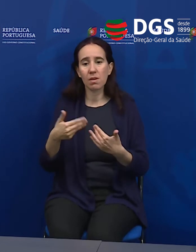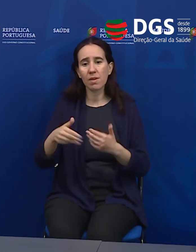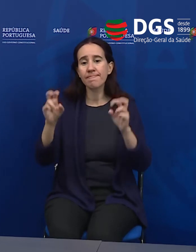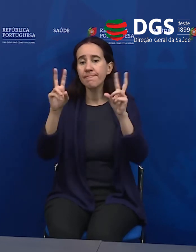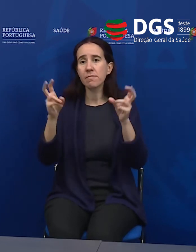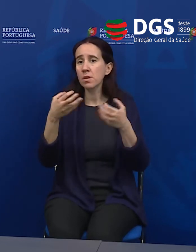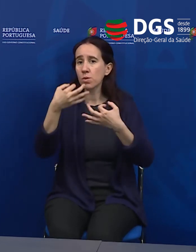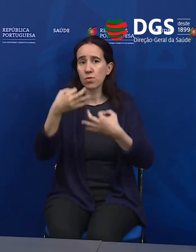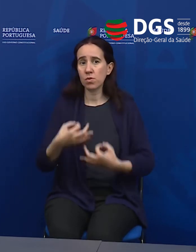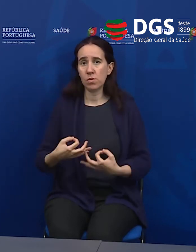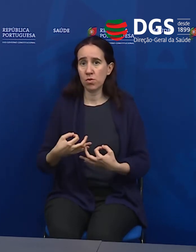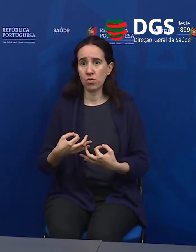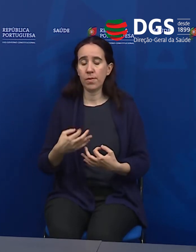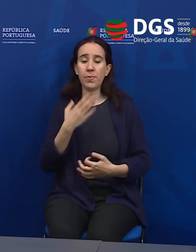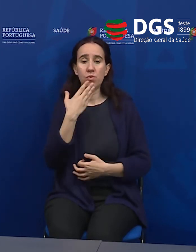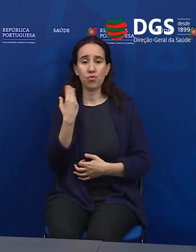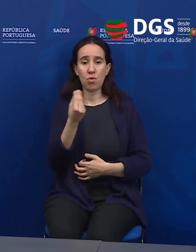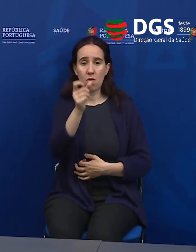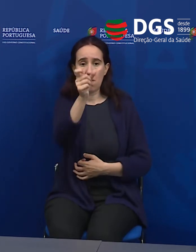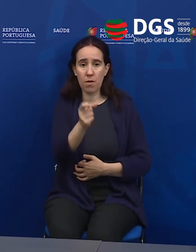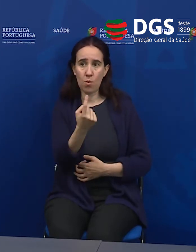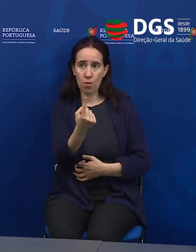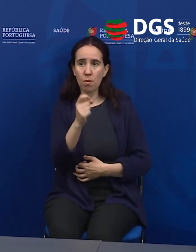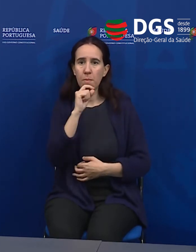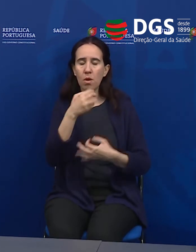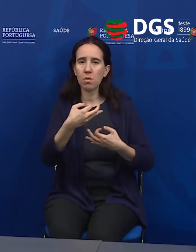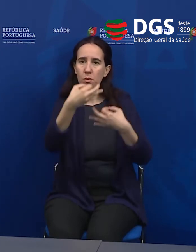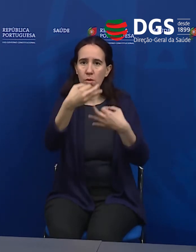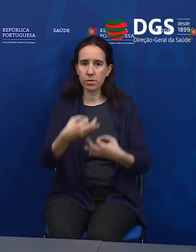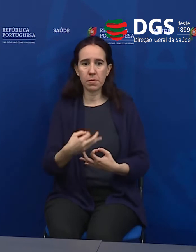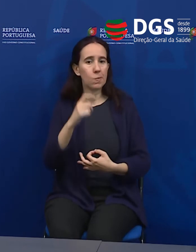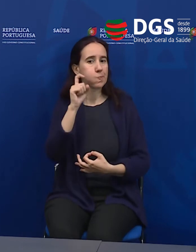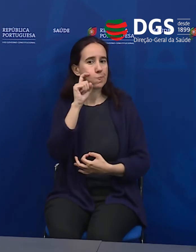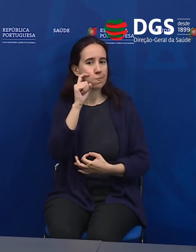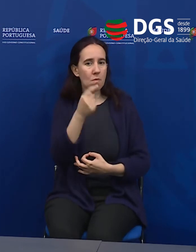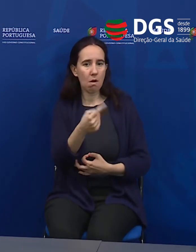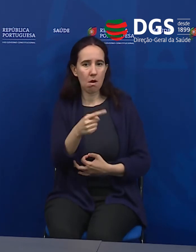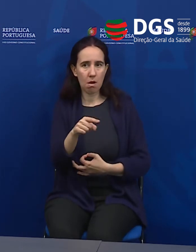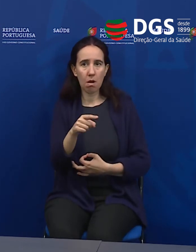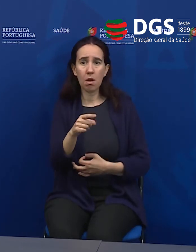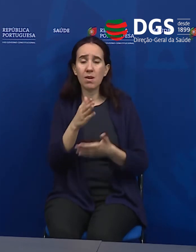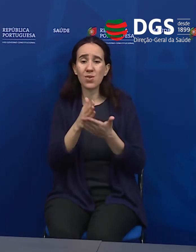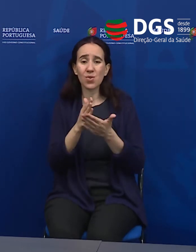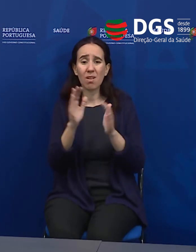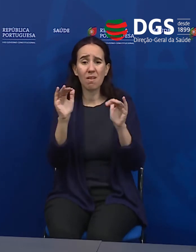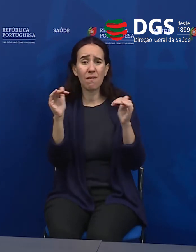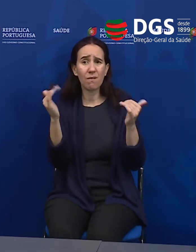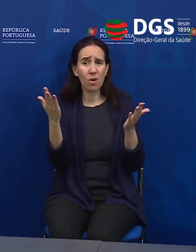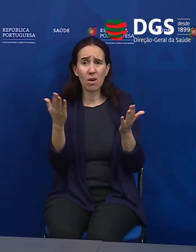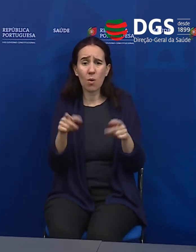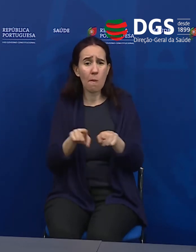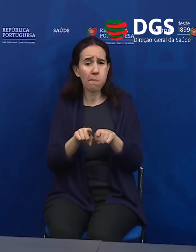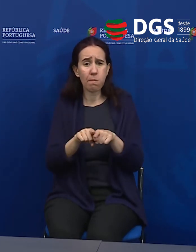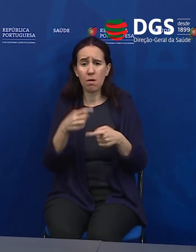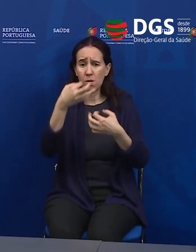de comportamentos. Portanto, um jovem tanto pode ter um comportamento seguro fora do ambiente escolar, como ter um